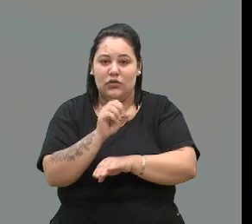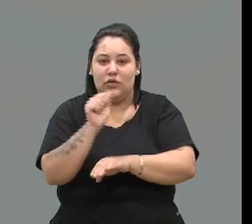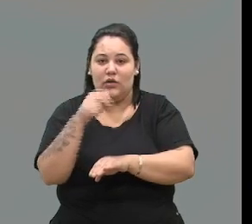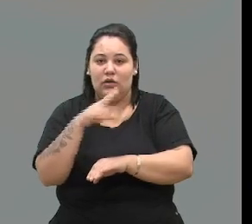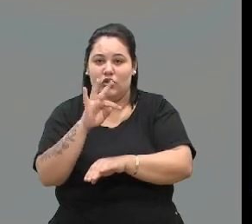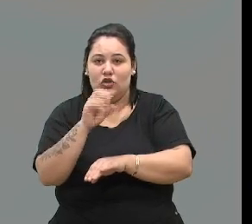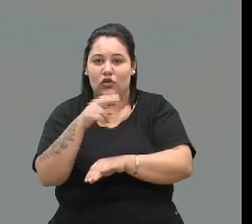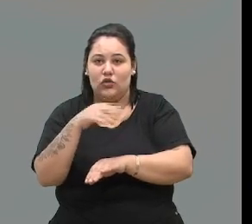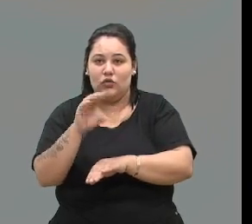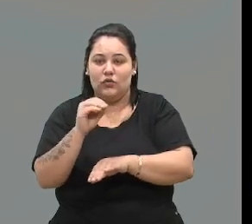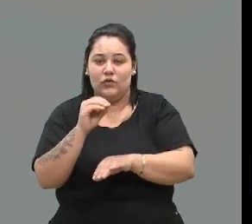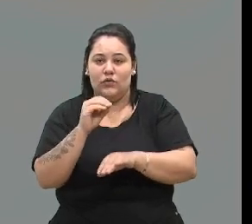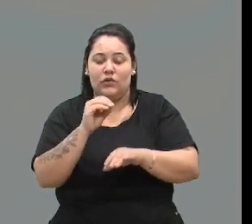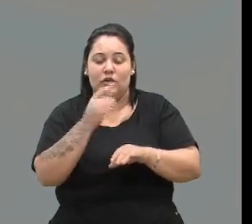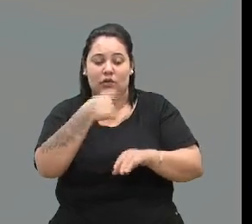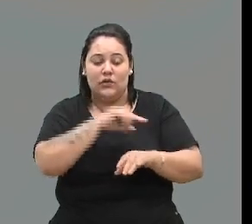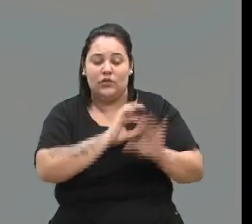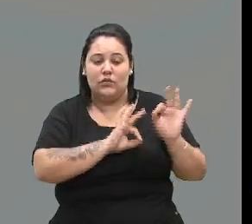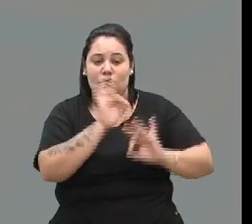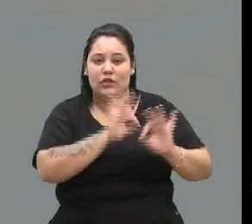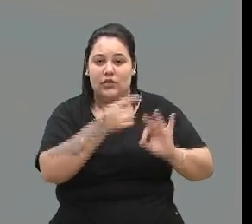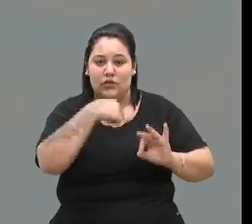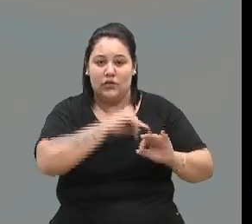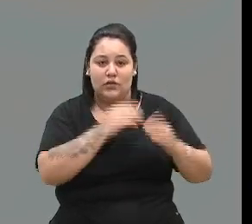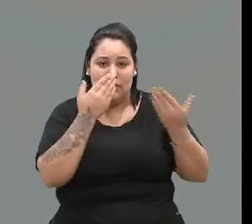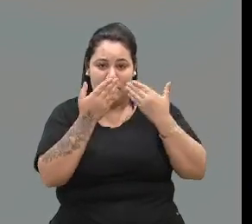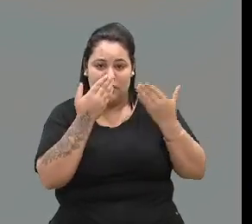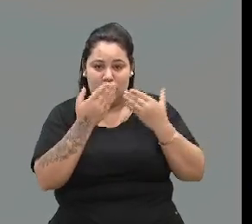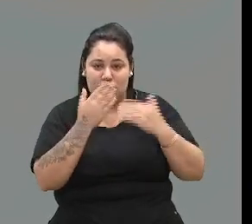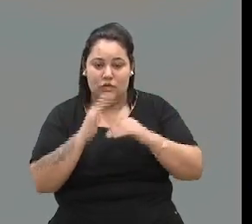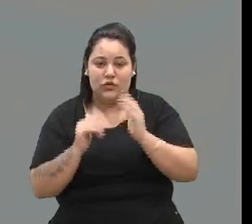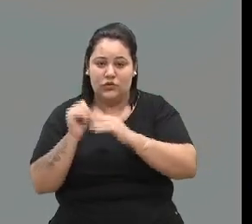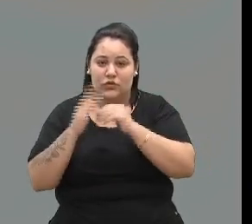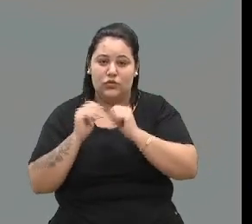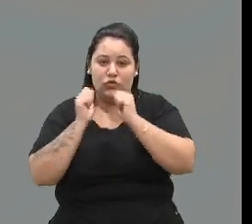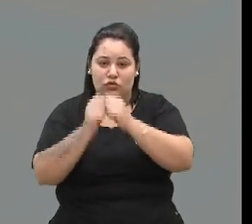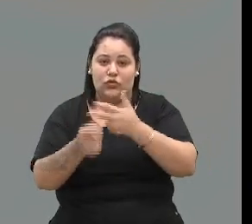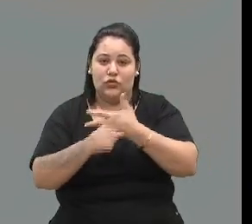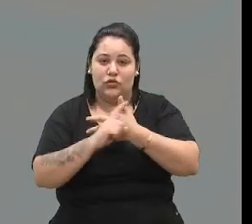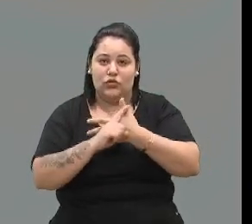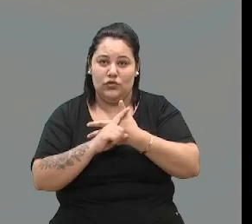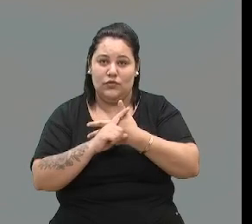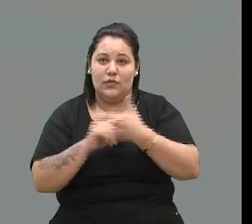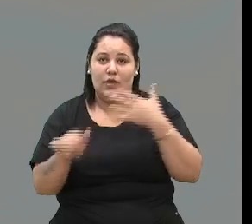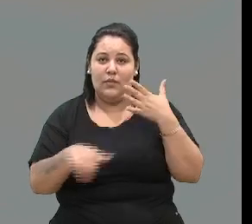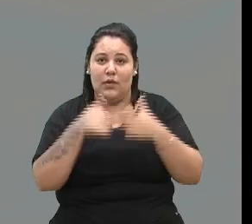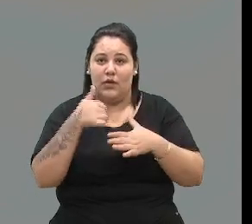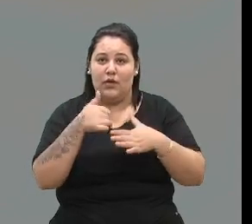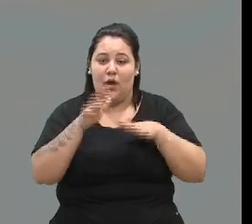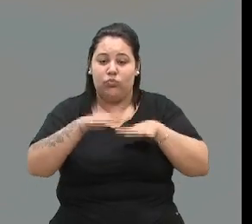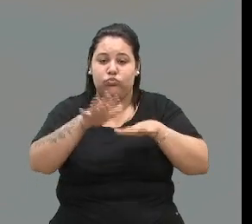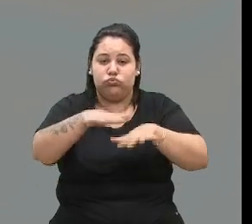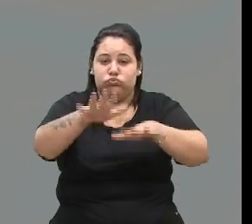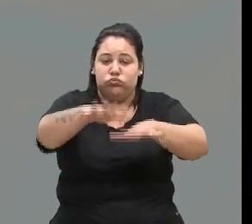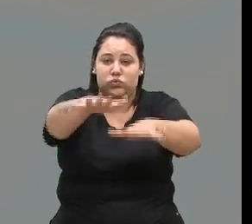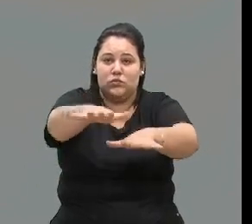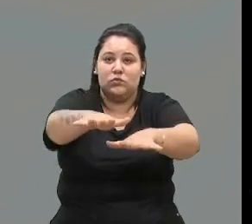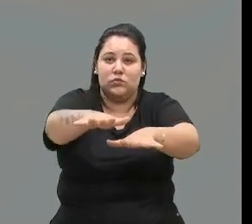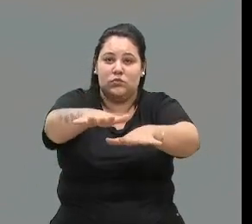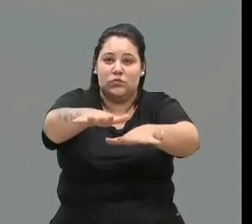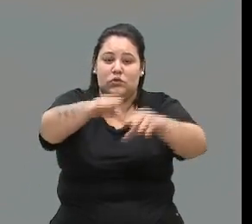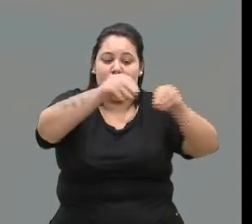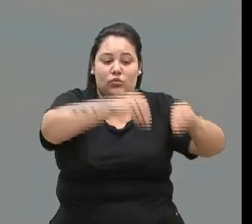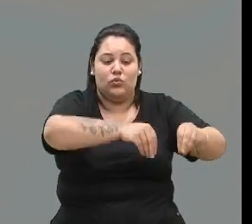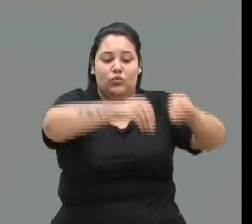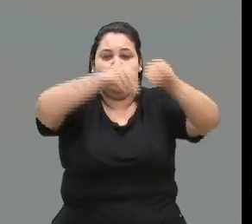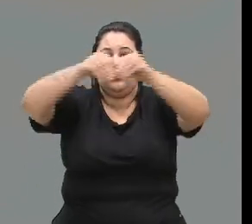nós analisamos e construímos junto com o Executivo, levando o trânsito para a Avenida Santo Antônio Serrano, porque a Avenida Santo